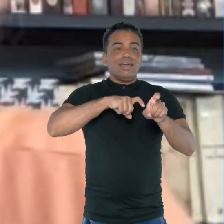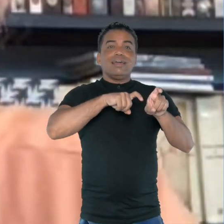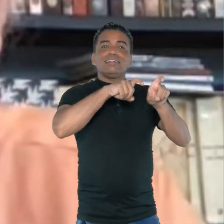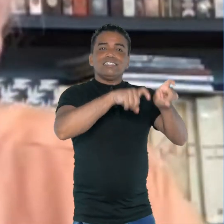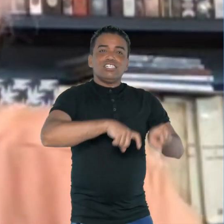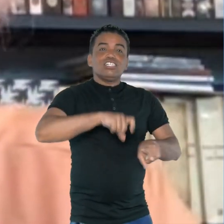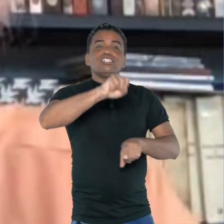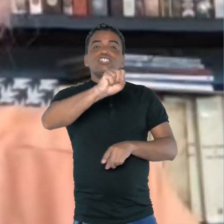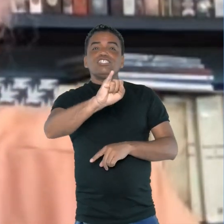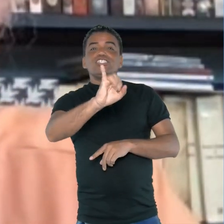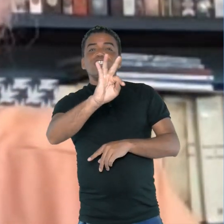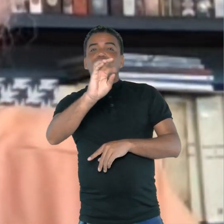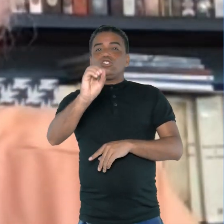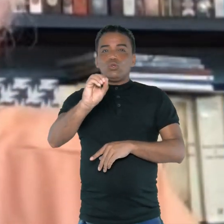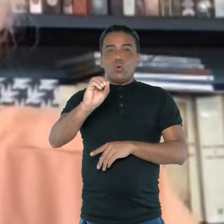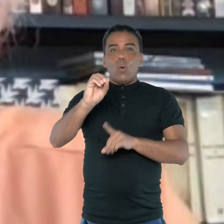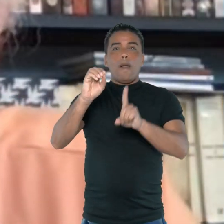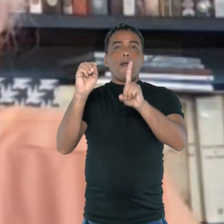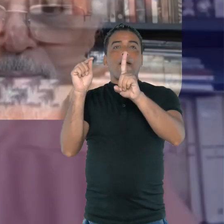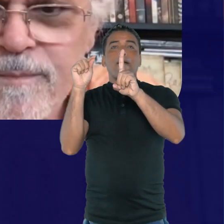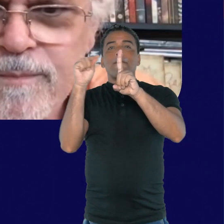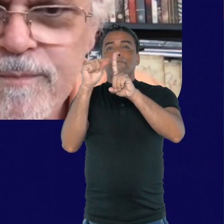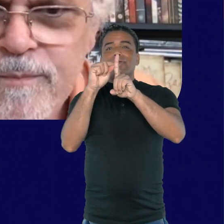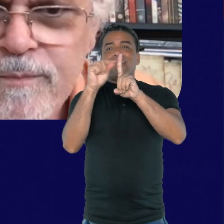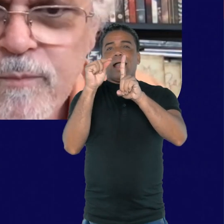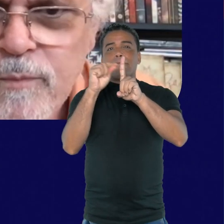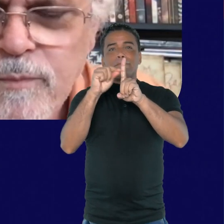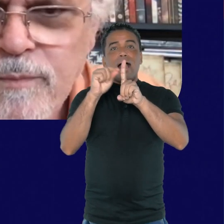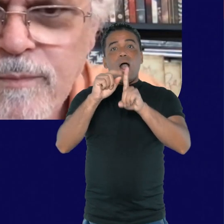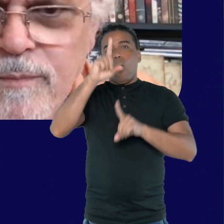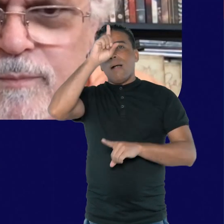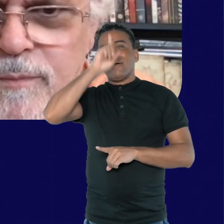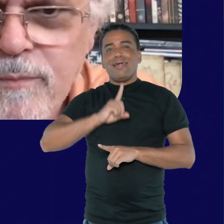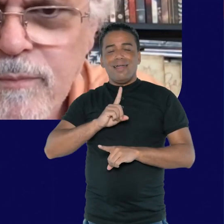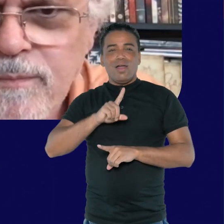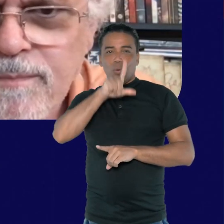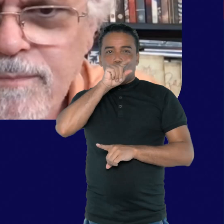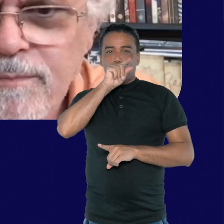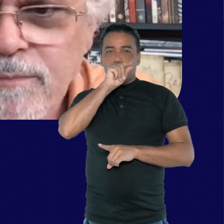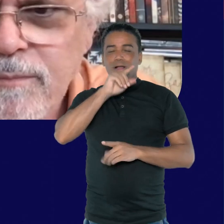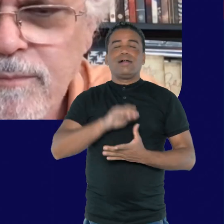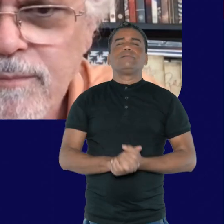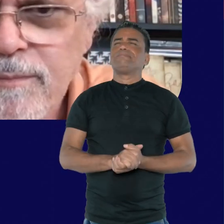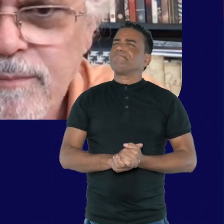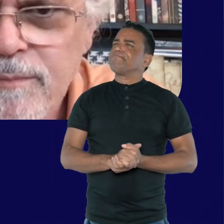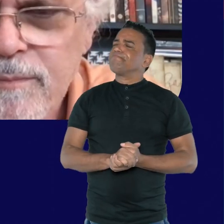Amarelo. Sim. E sobre o seu processo de